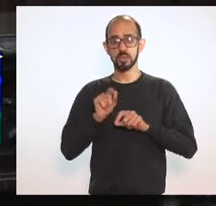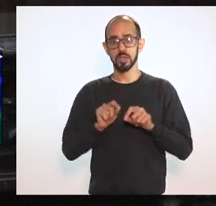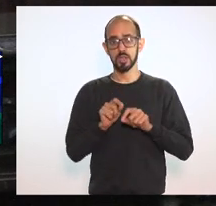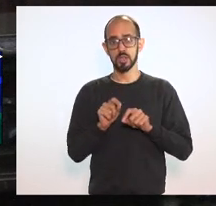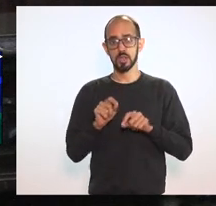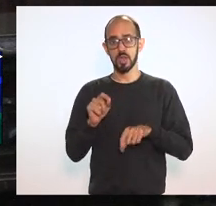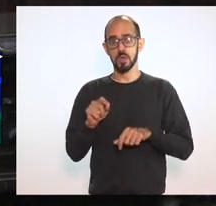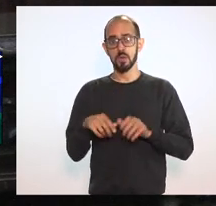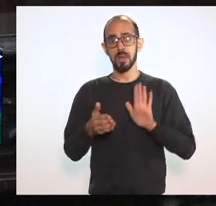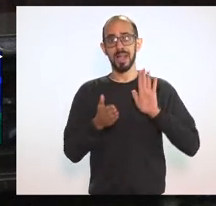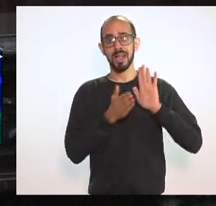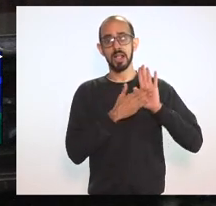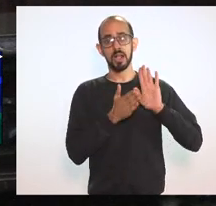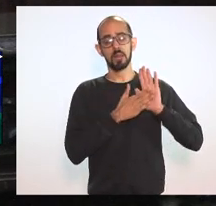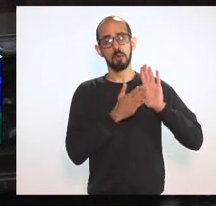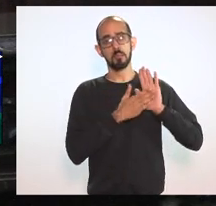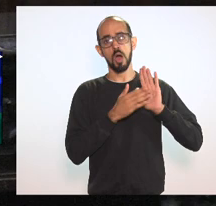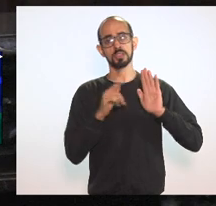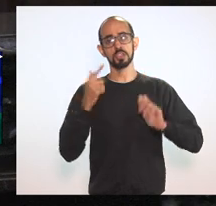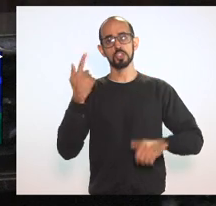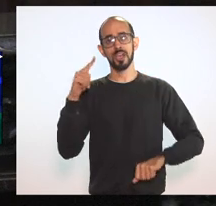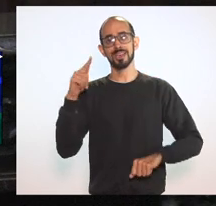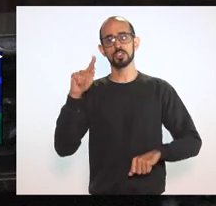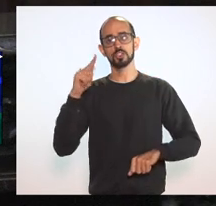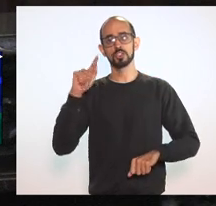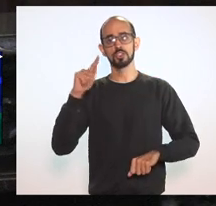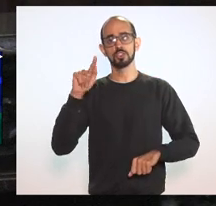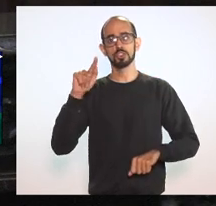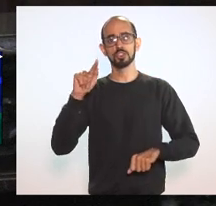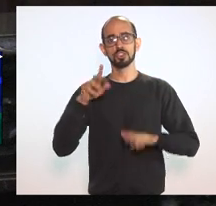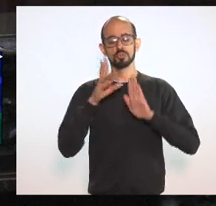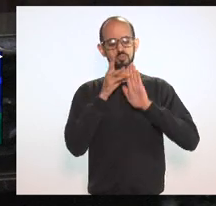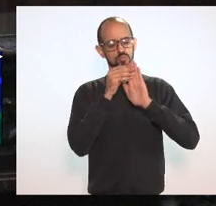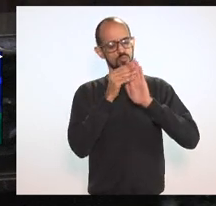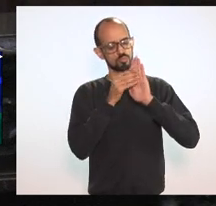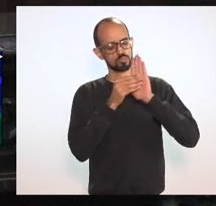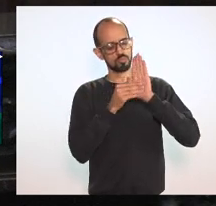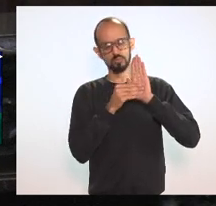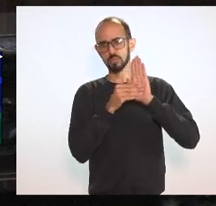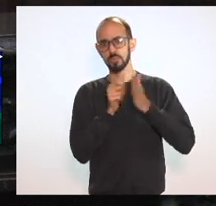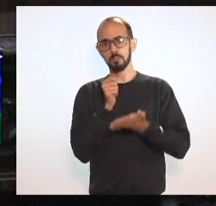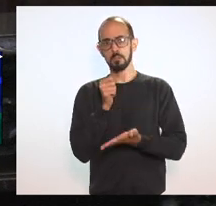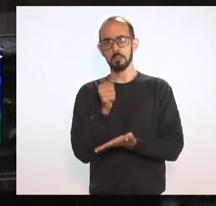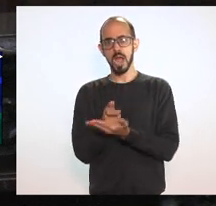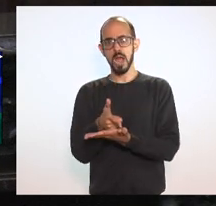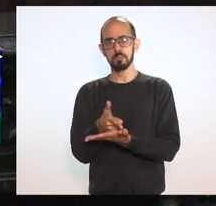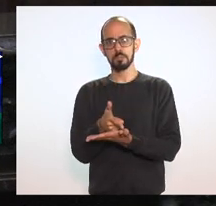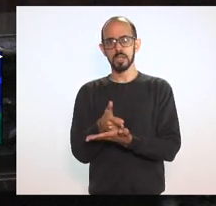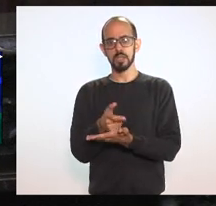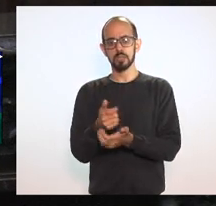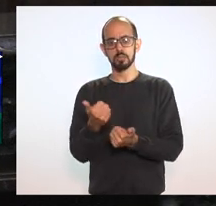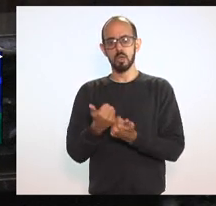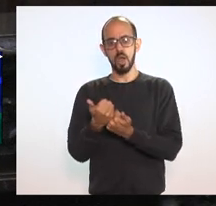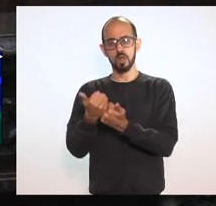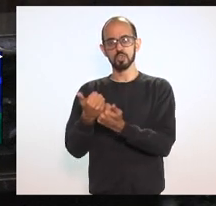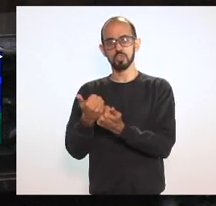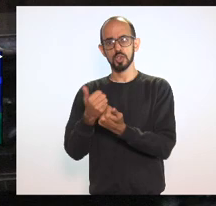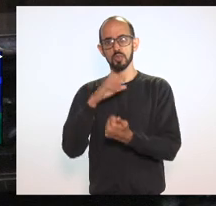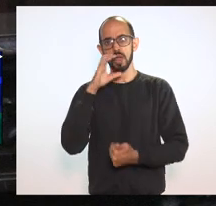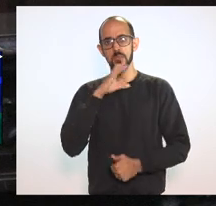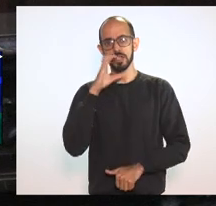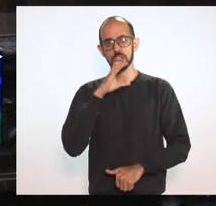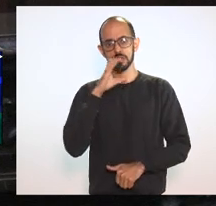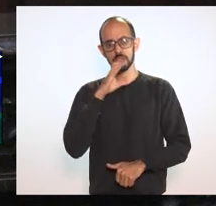garantia senhor presidente garantir um calendário de pagamento para o auxílio emergencial